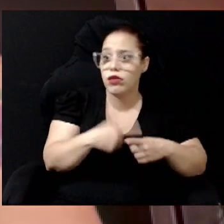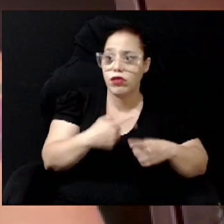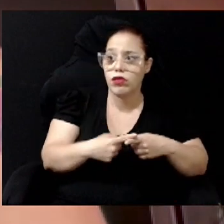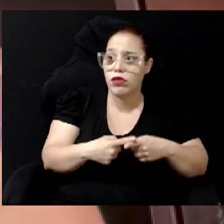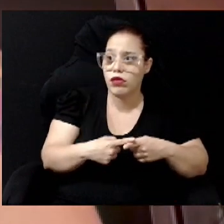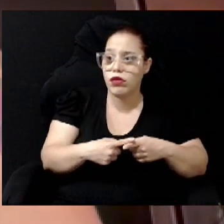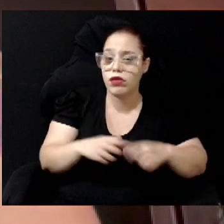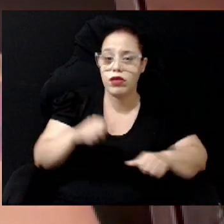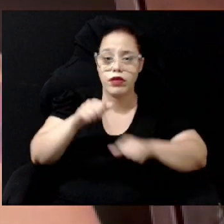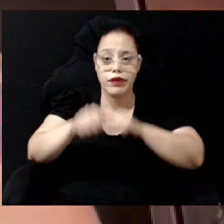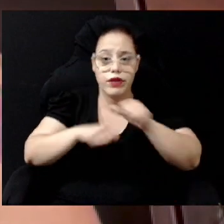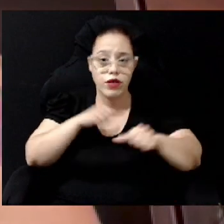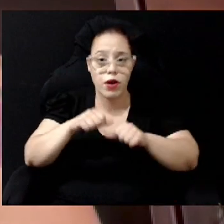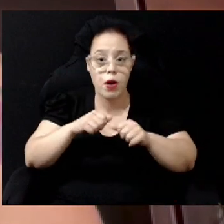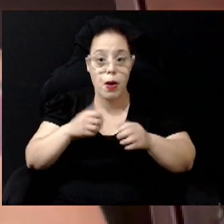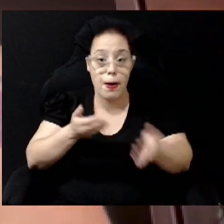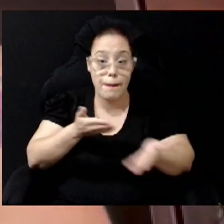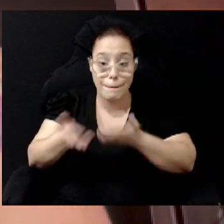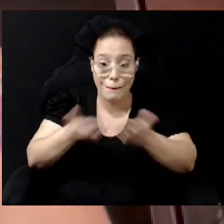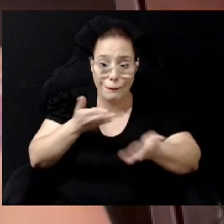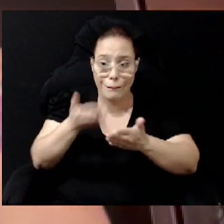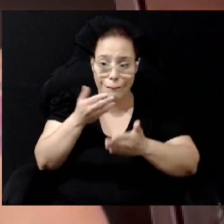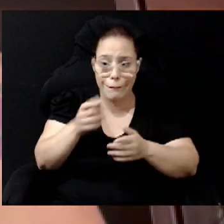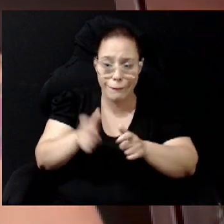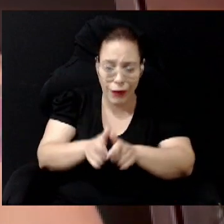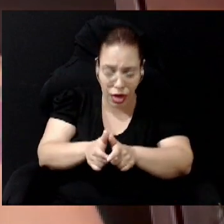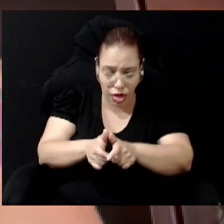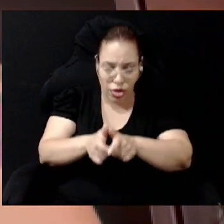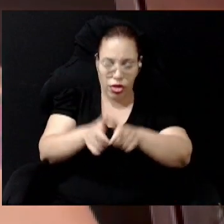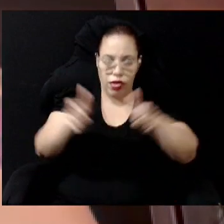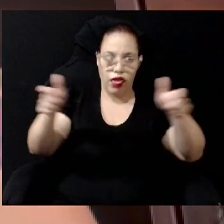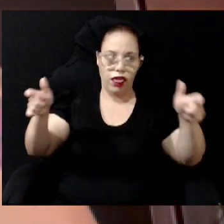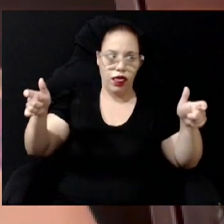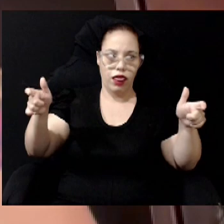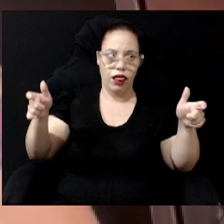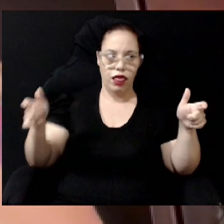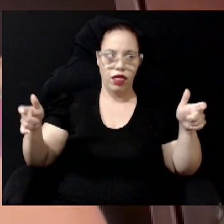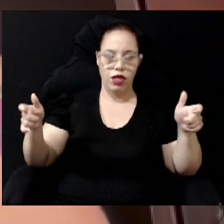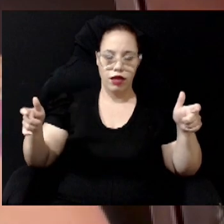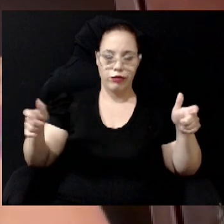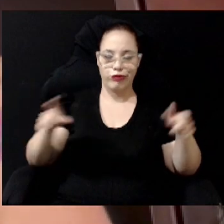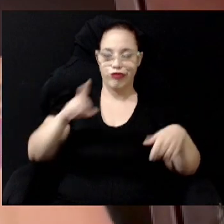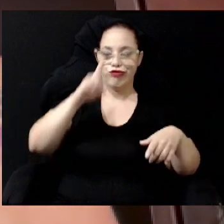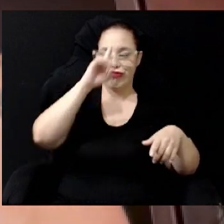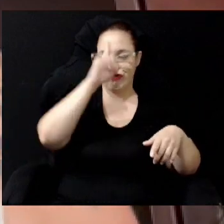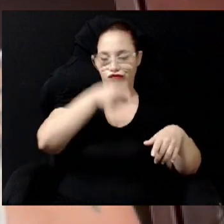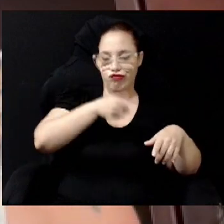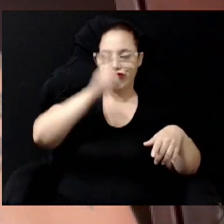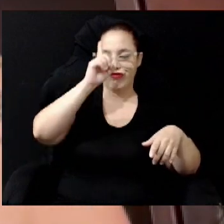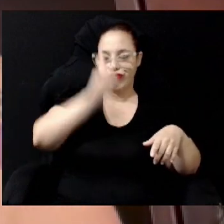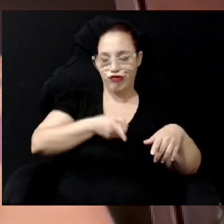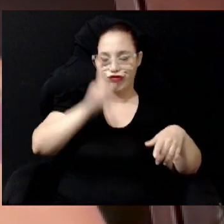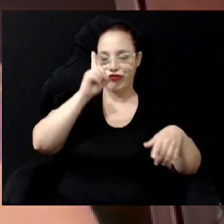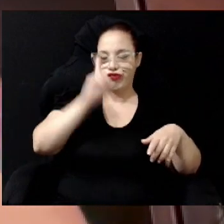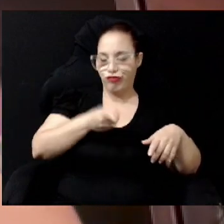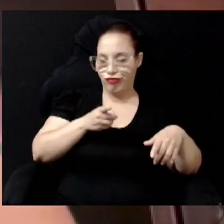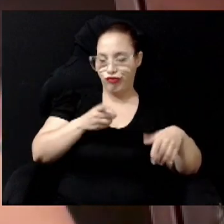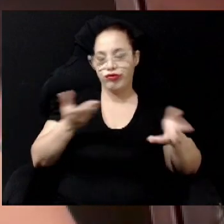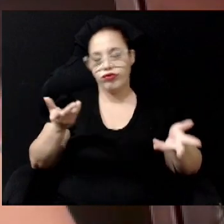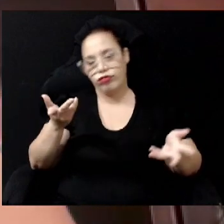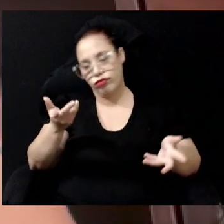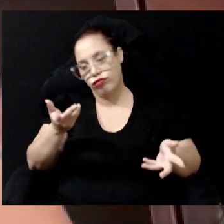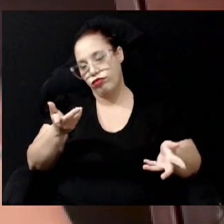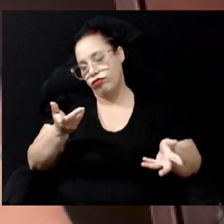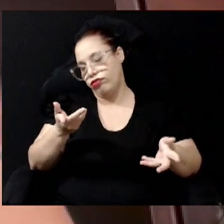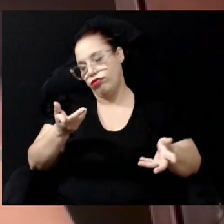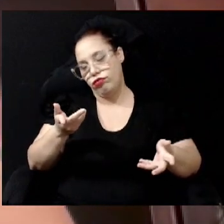de padrão muito grande, né? Que inclui tomada de decisão, e tomada de decisão